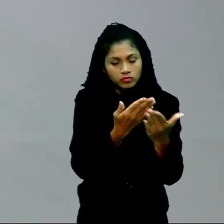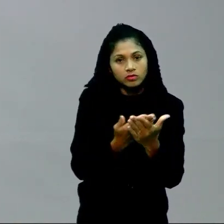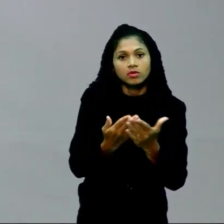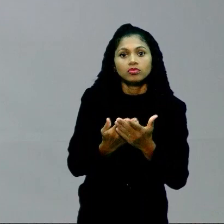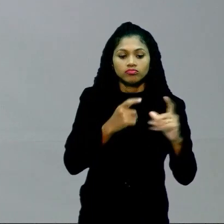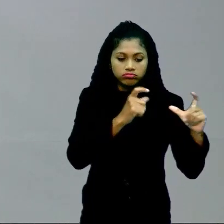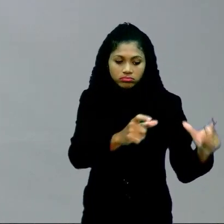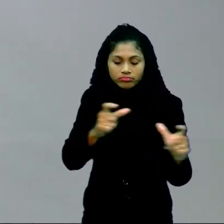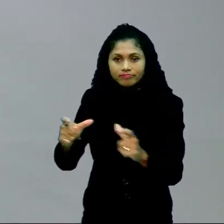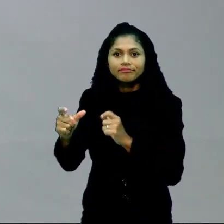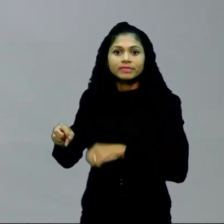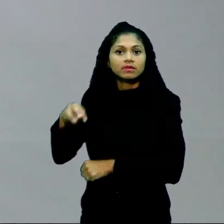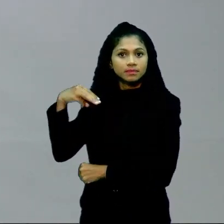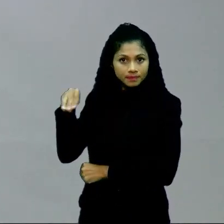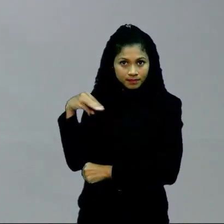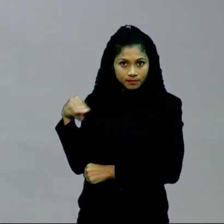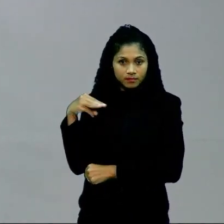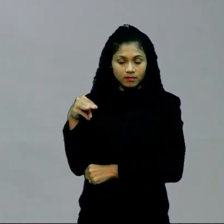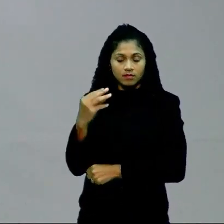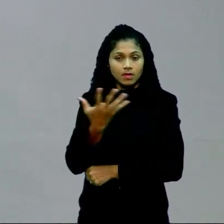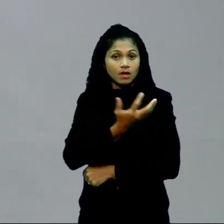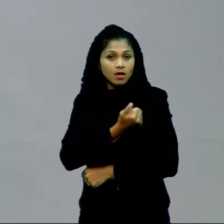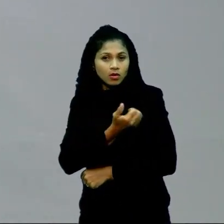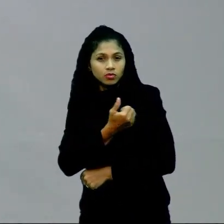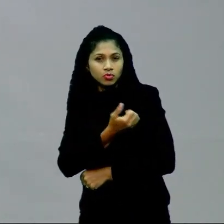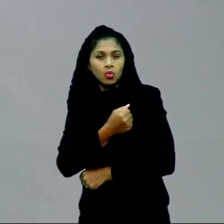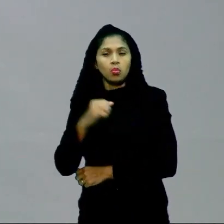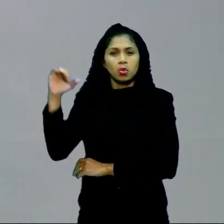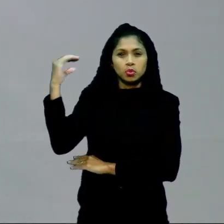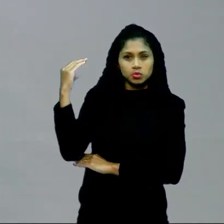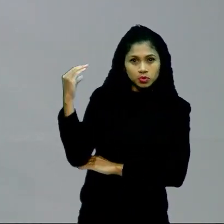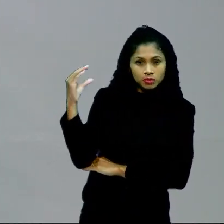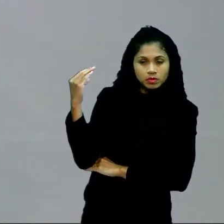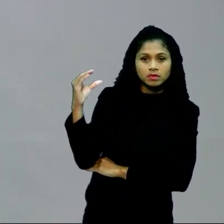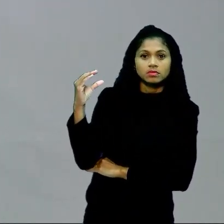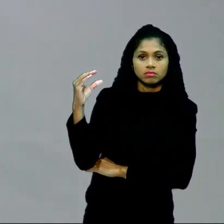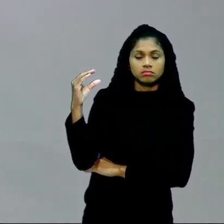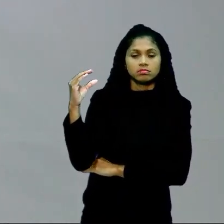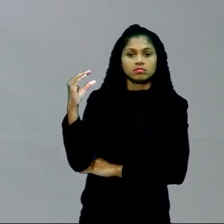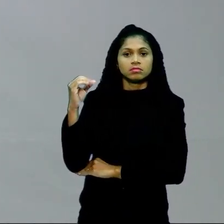porcentagem, números de notação científica, ou seja,